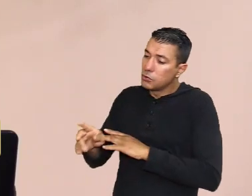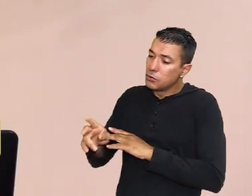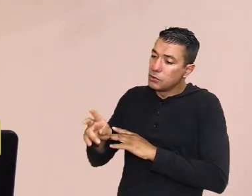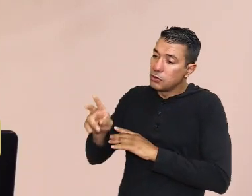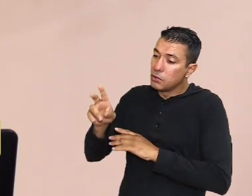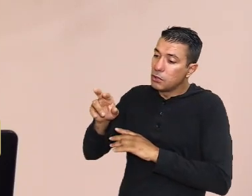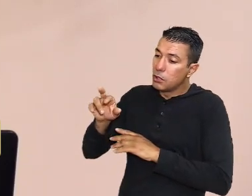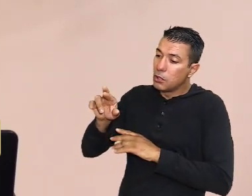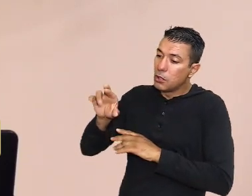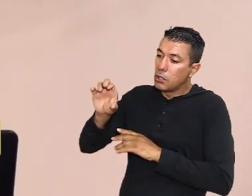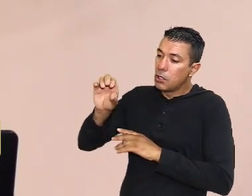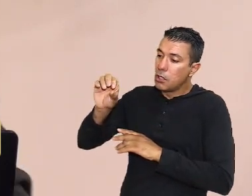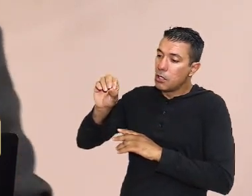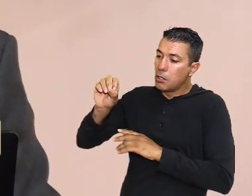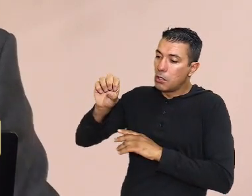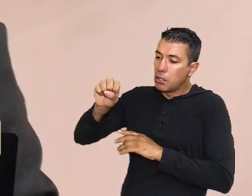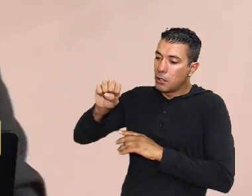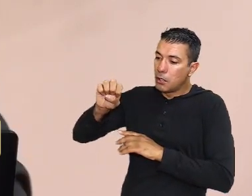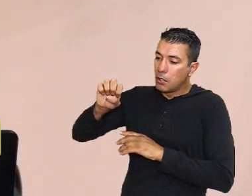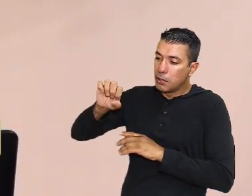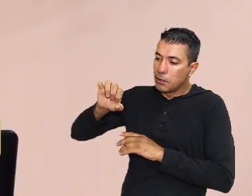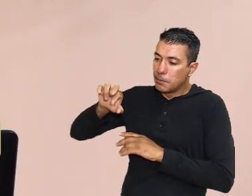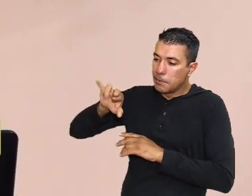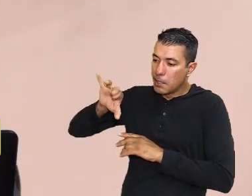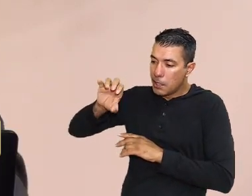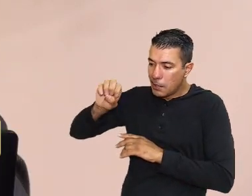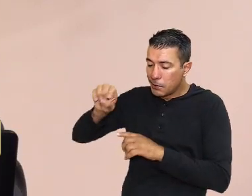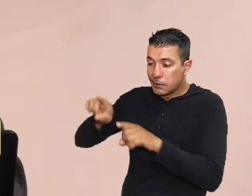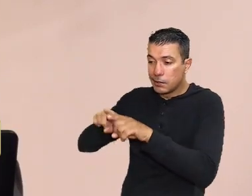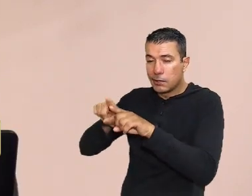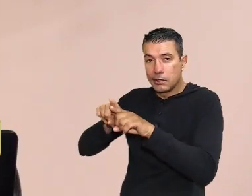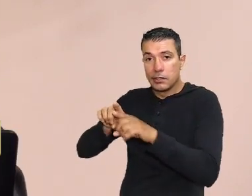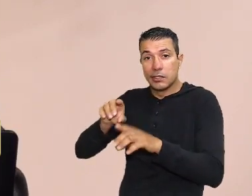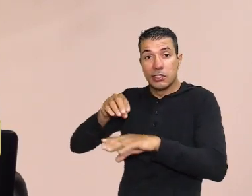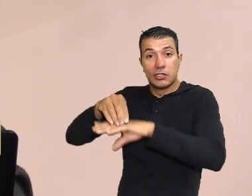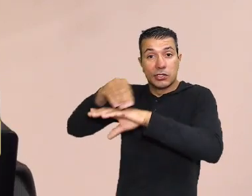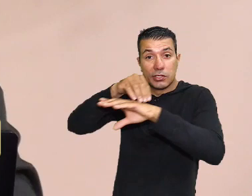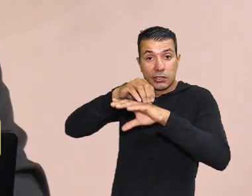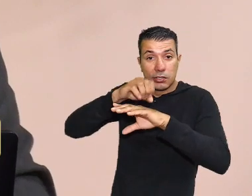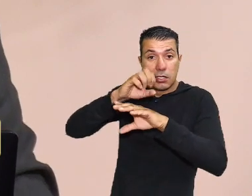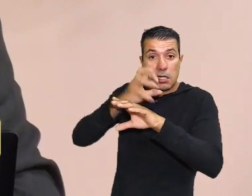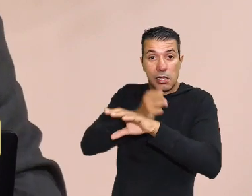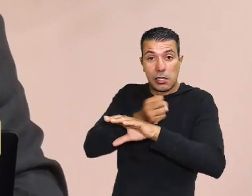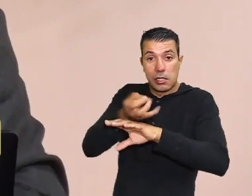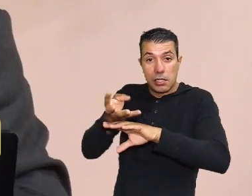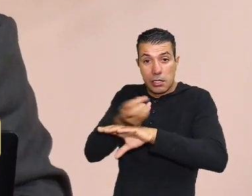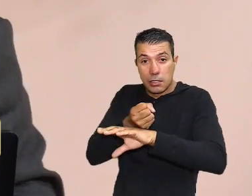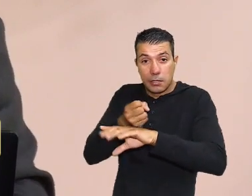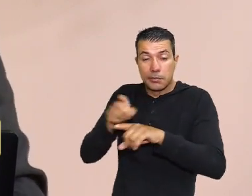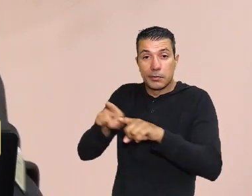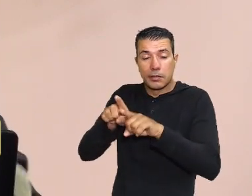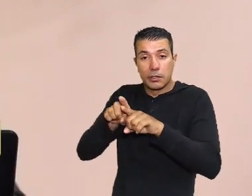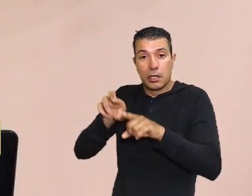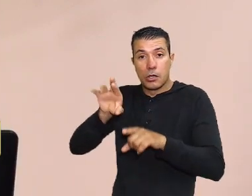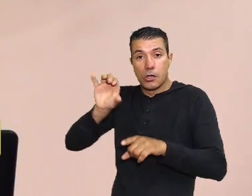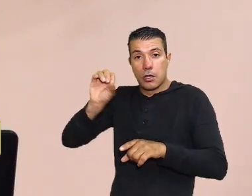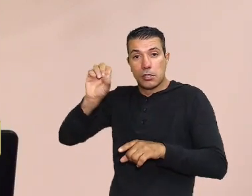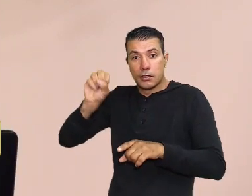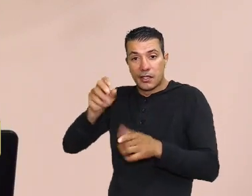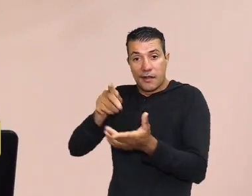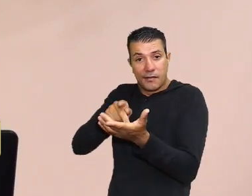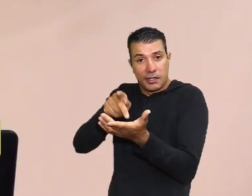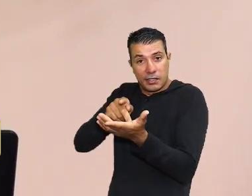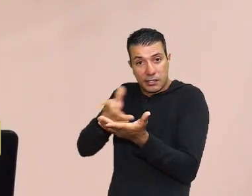da Rosemary, carinhosamente chamada de Rose, lá no distrito de São Miguel Paulista. A Rose foi uma pessoa